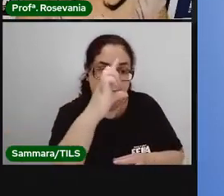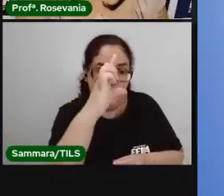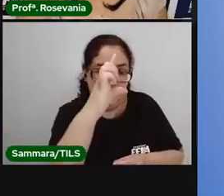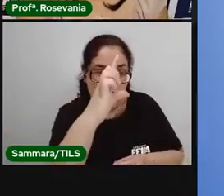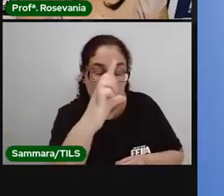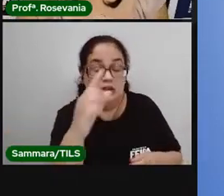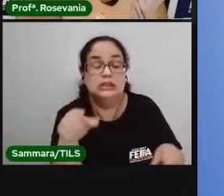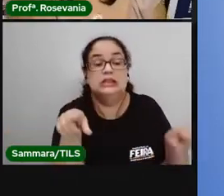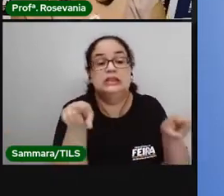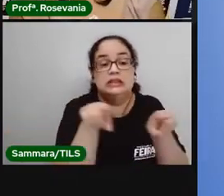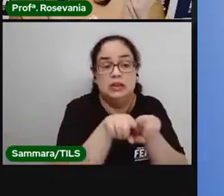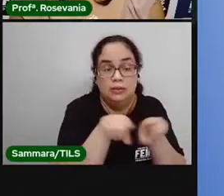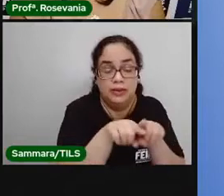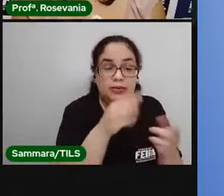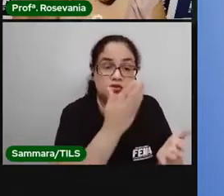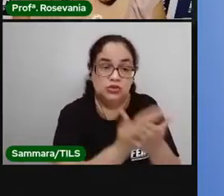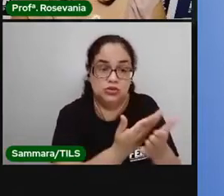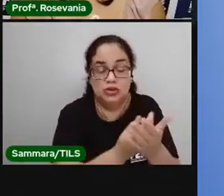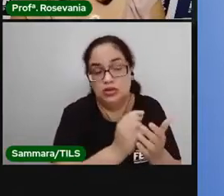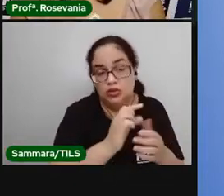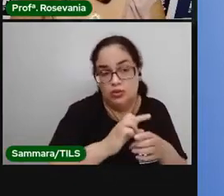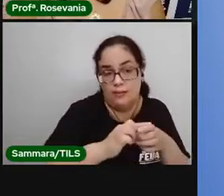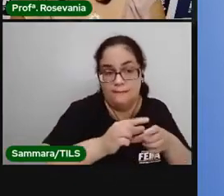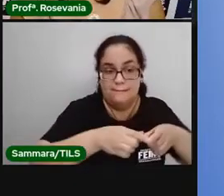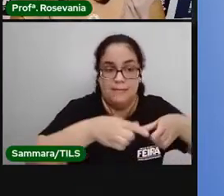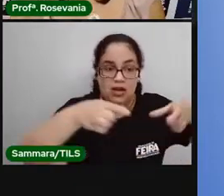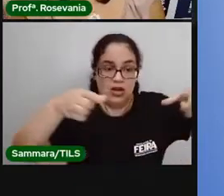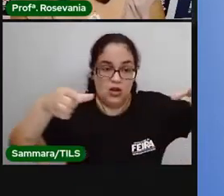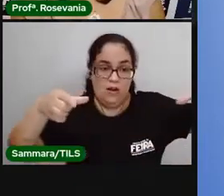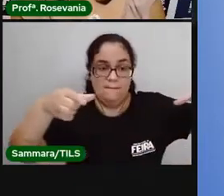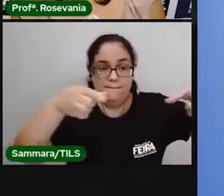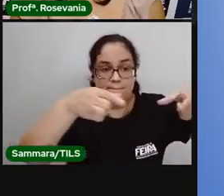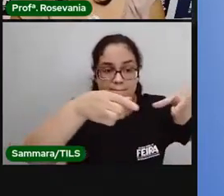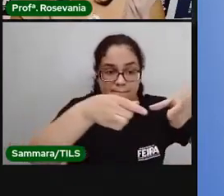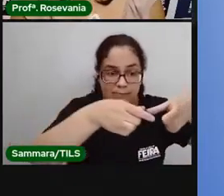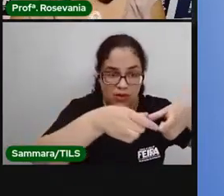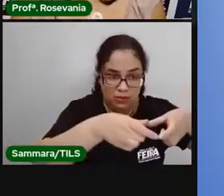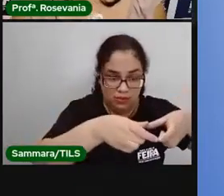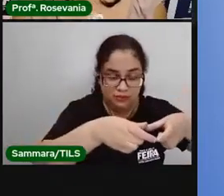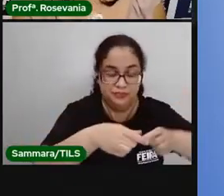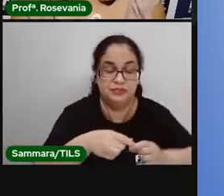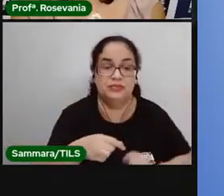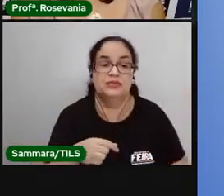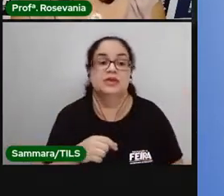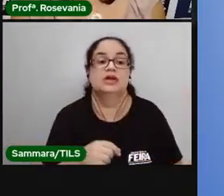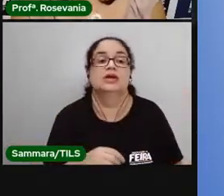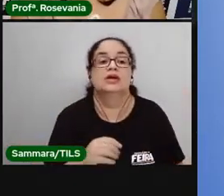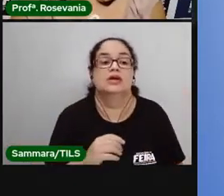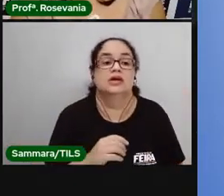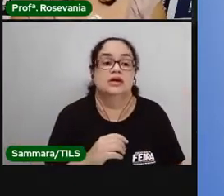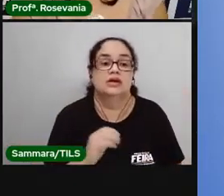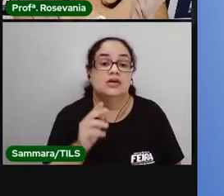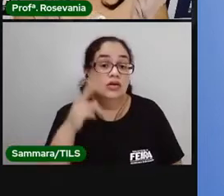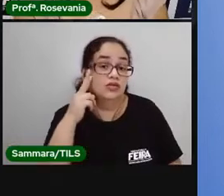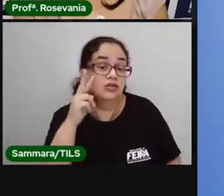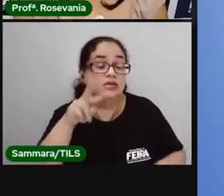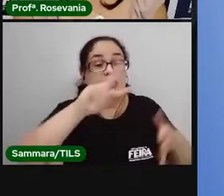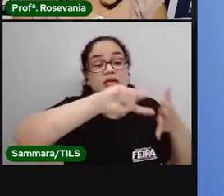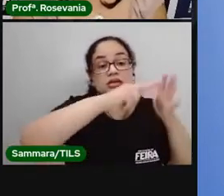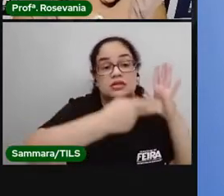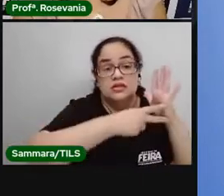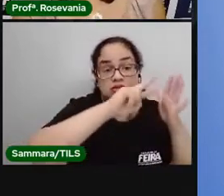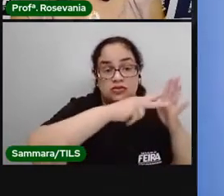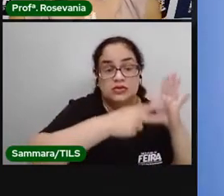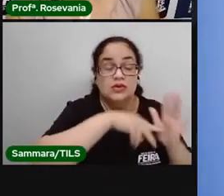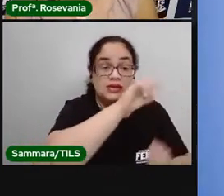estudar do espaço maior para o menor, que é o espaço geográfico, a paisagem e o lugar. Vamos ver o que é que significa cada um